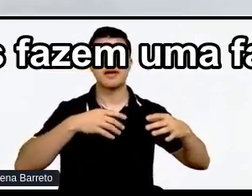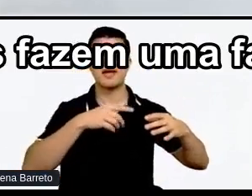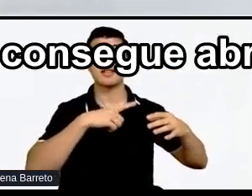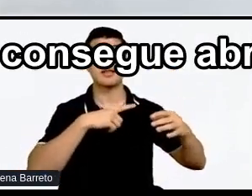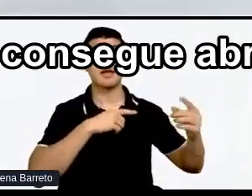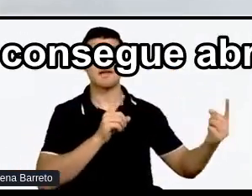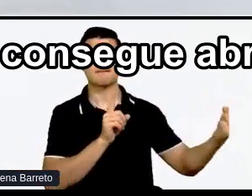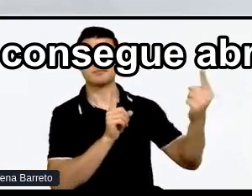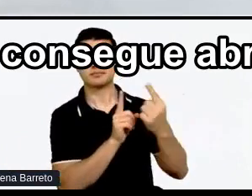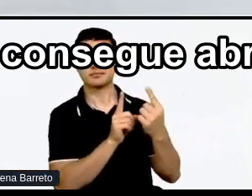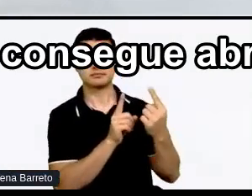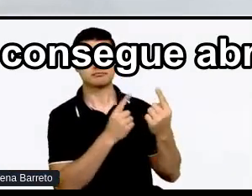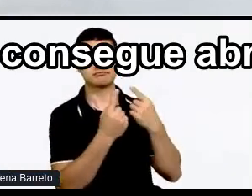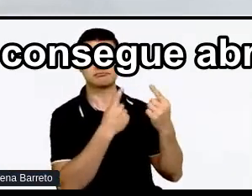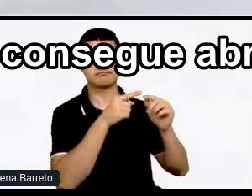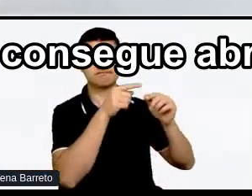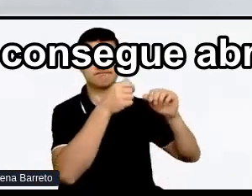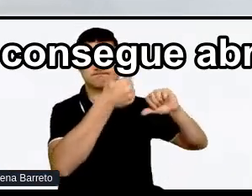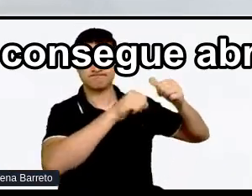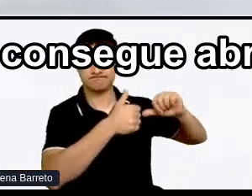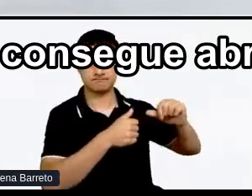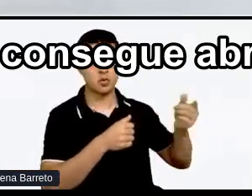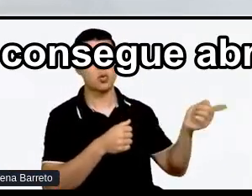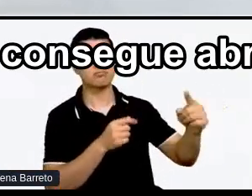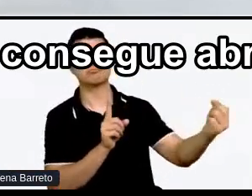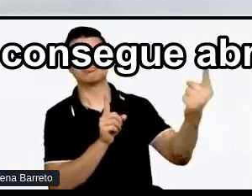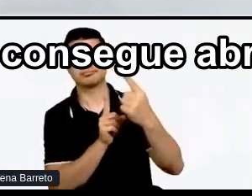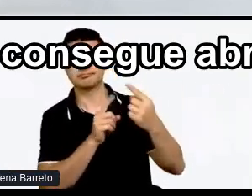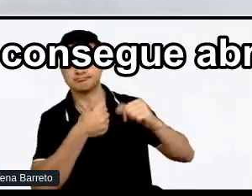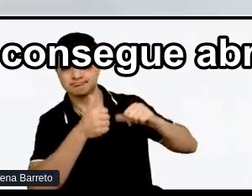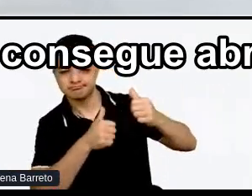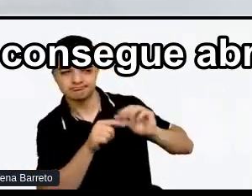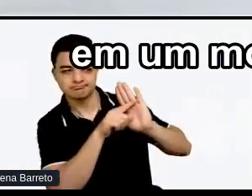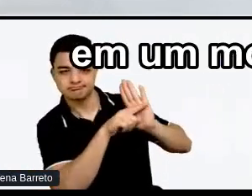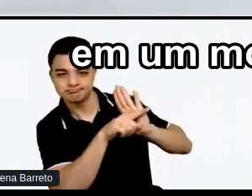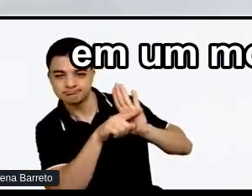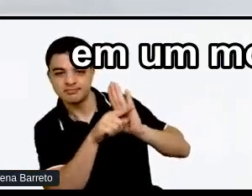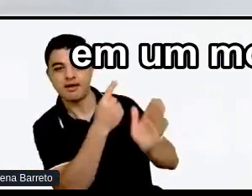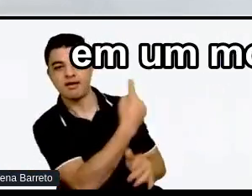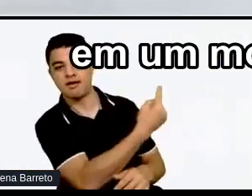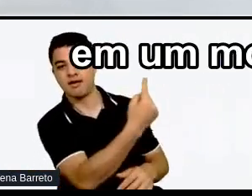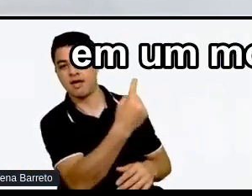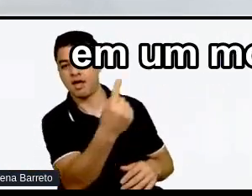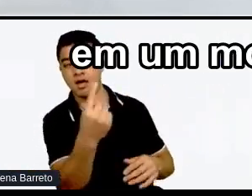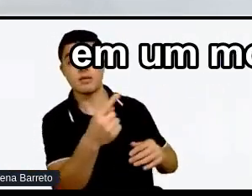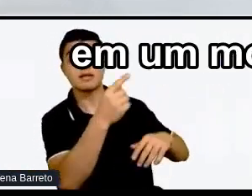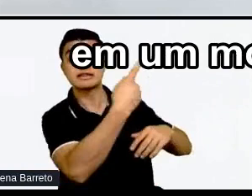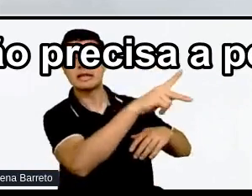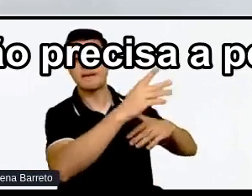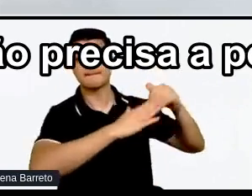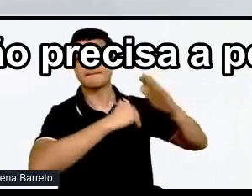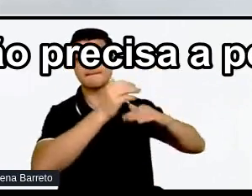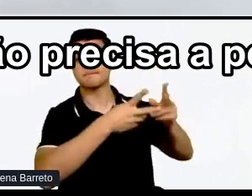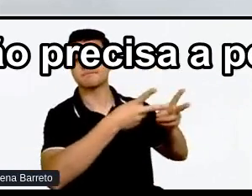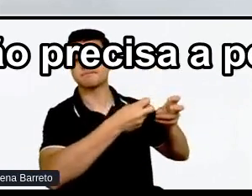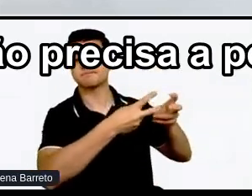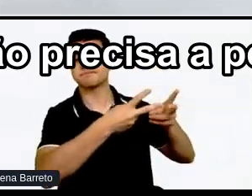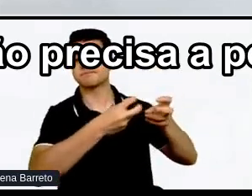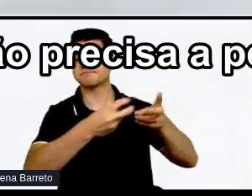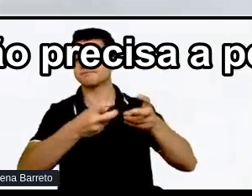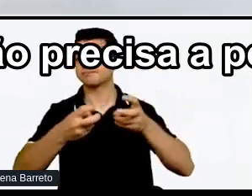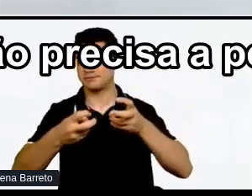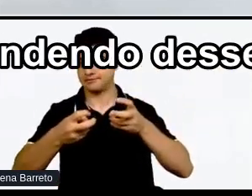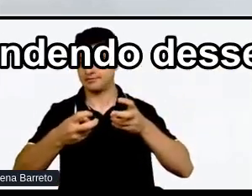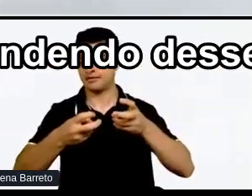rápida. E a gente consegue abranger todas essas skills em um momento só. Então, não precisa a pessoa ficar o